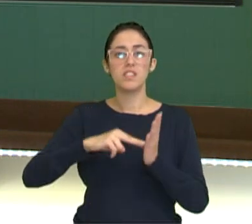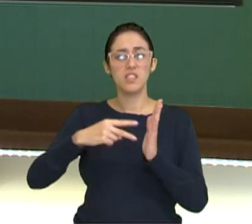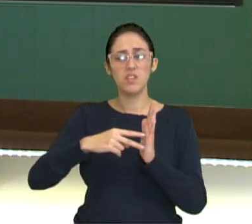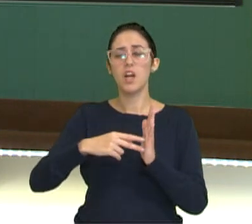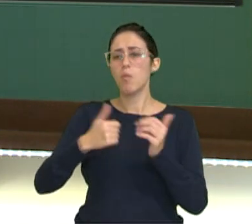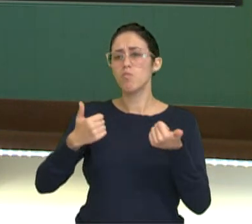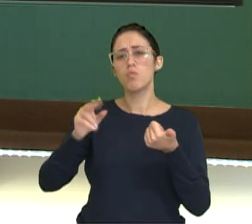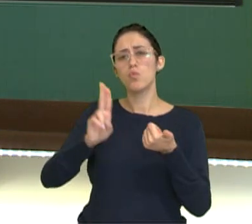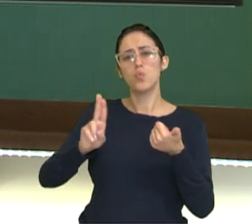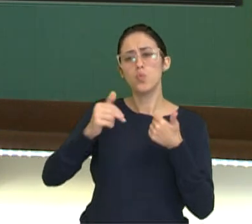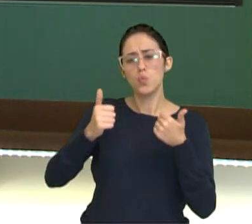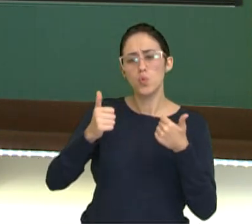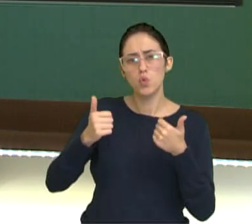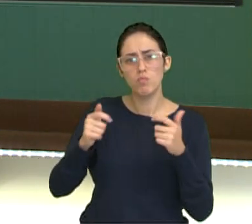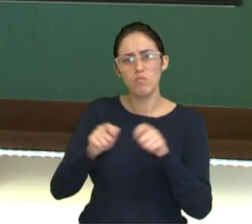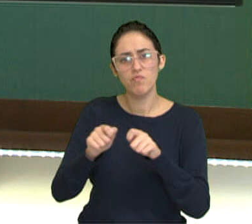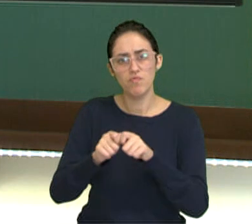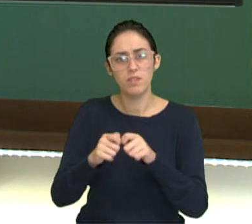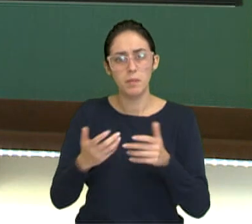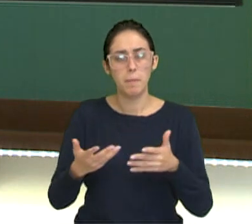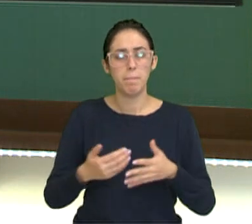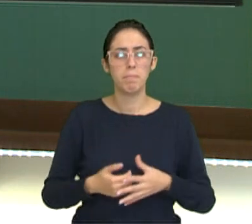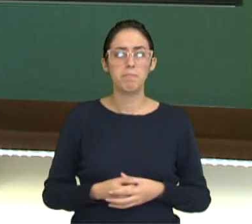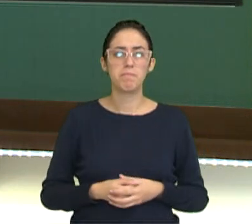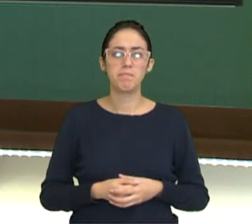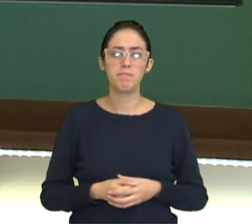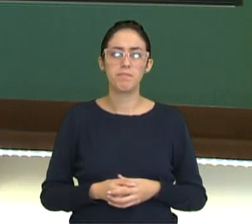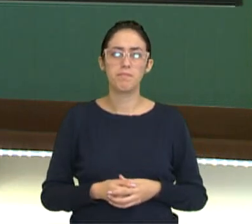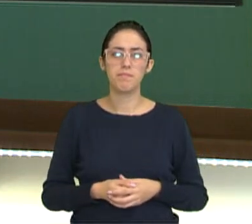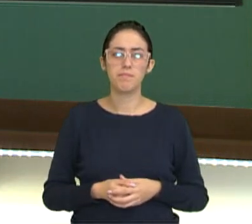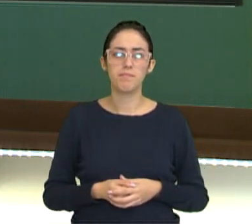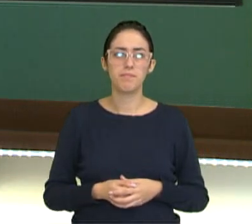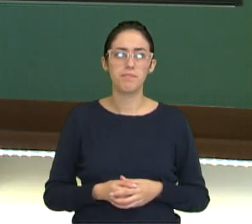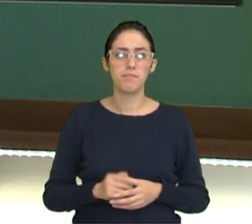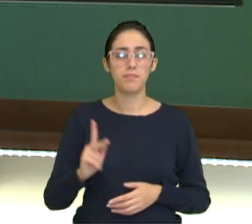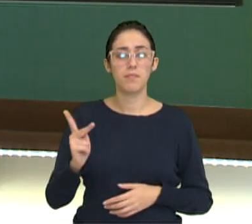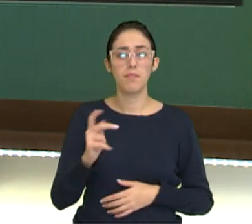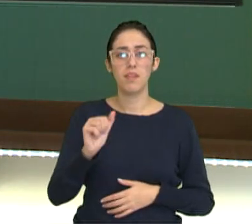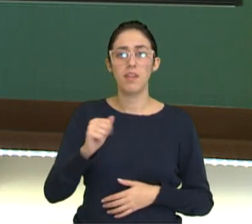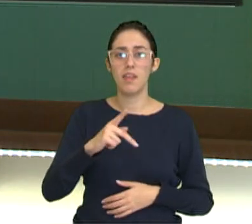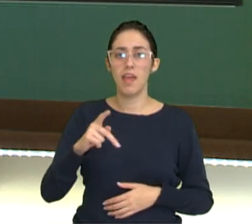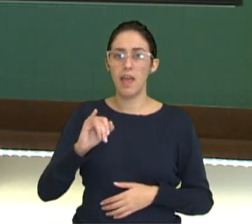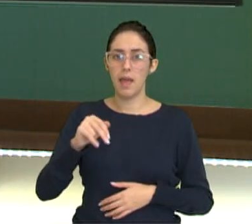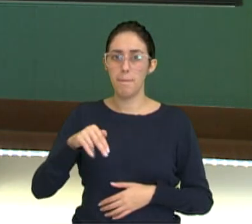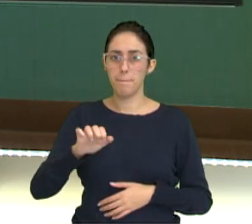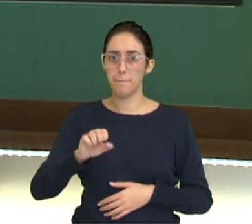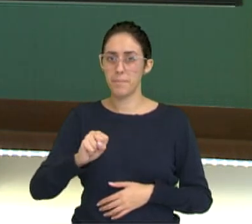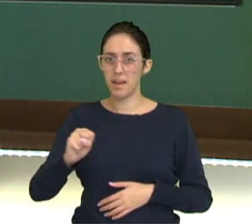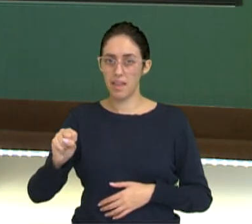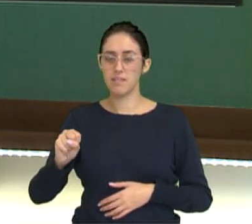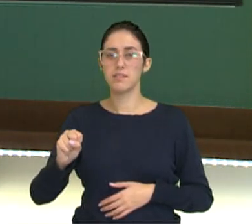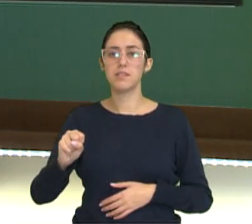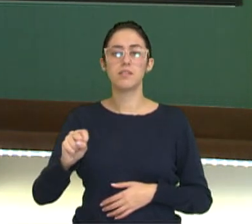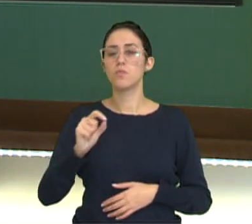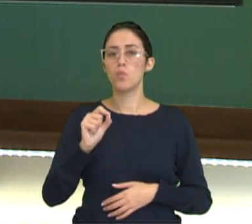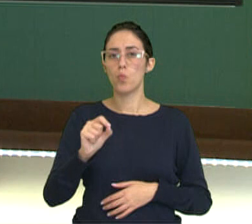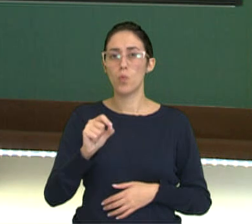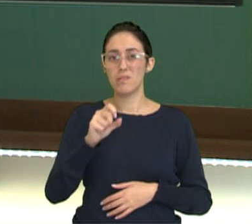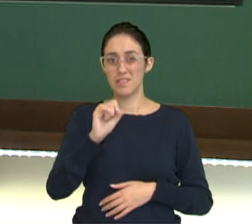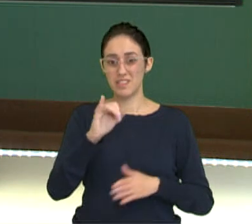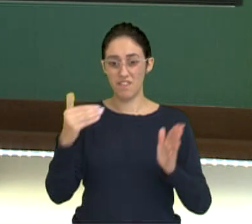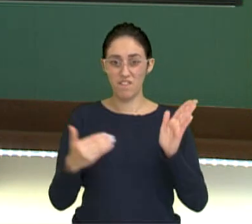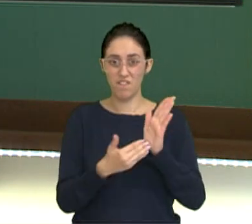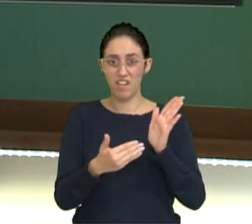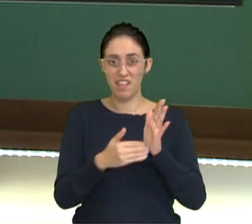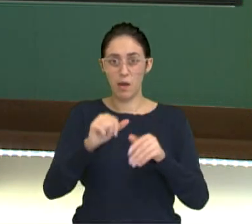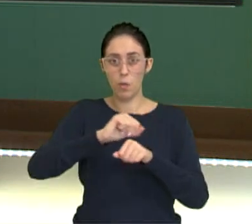então unhelpful seria o contrário de prestativo, tá? Happiness, né? Esse ness, quando a gente coloca no final de um adjetivo,